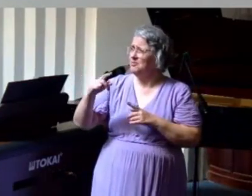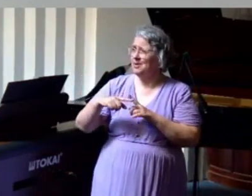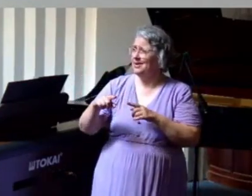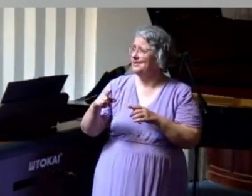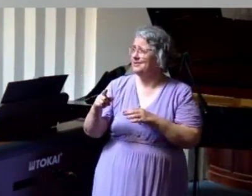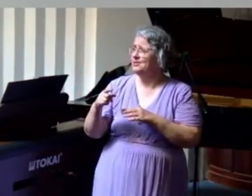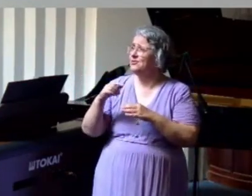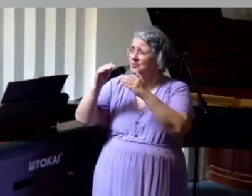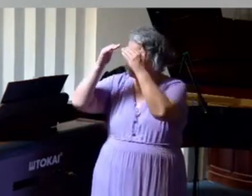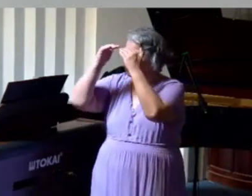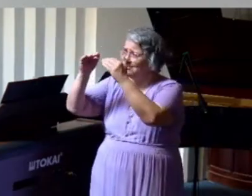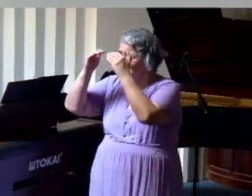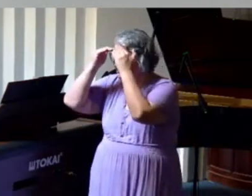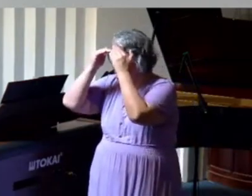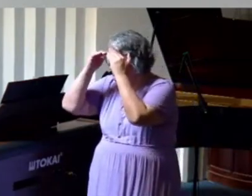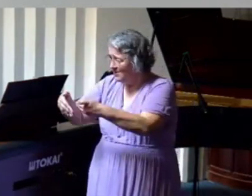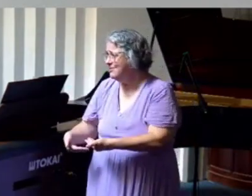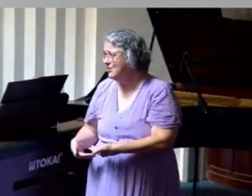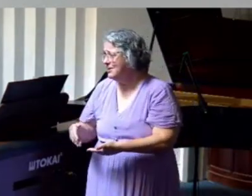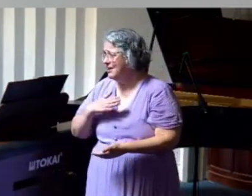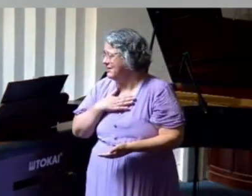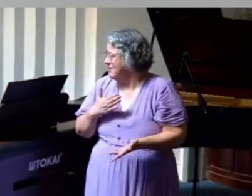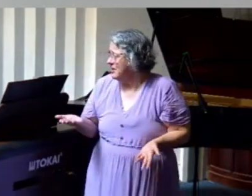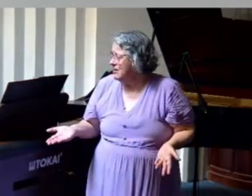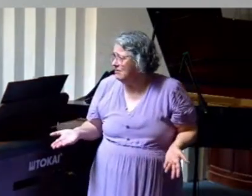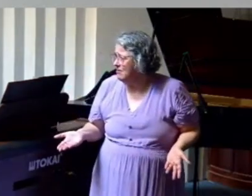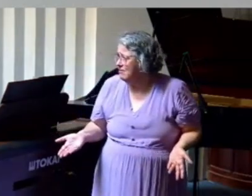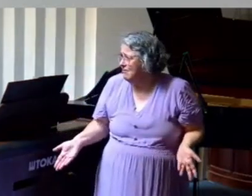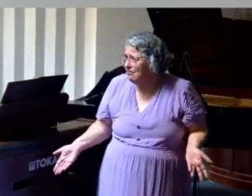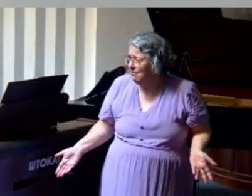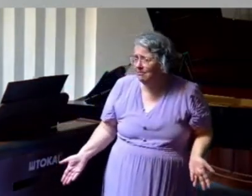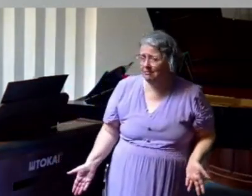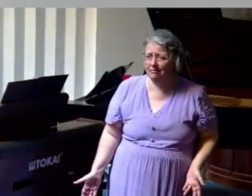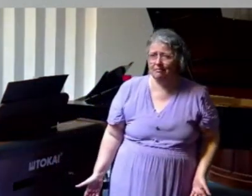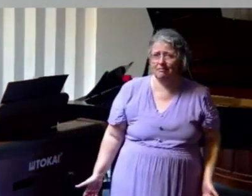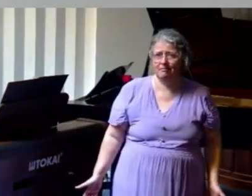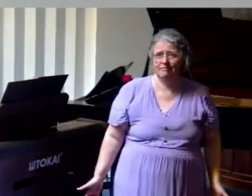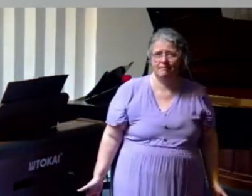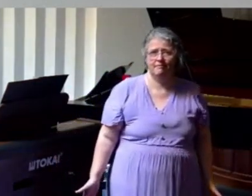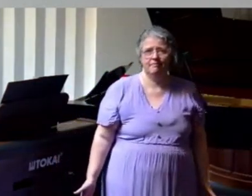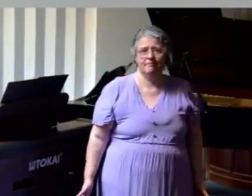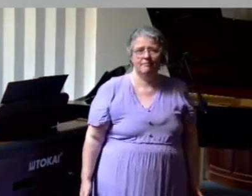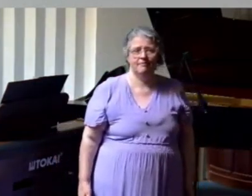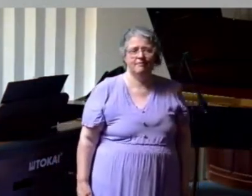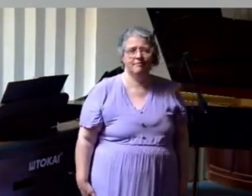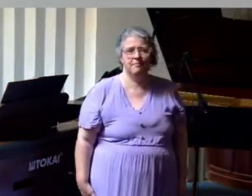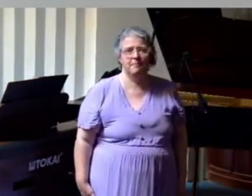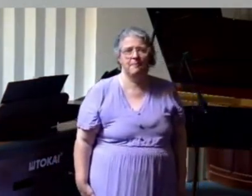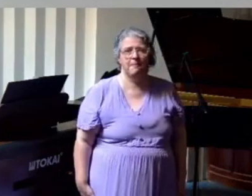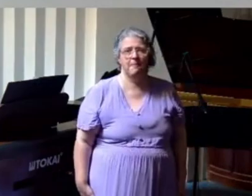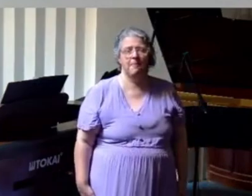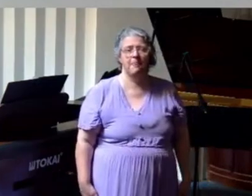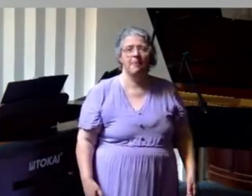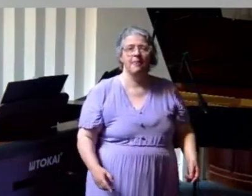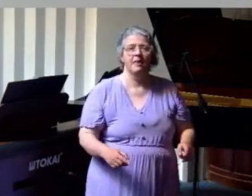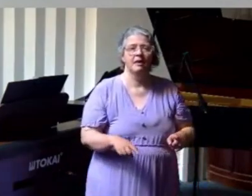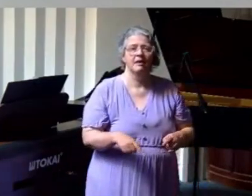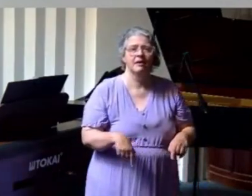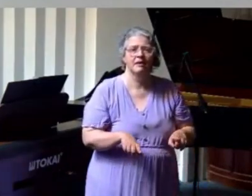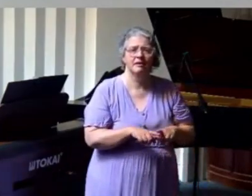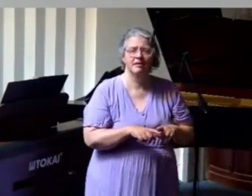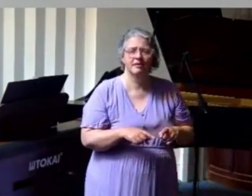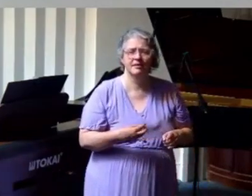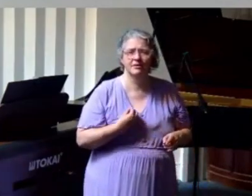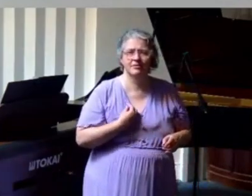para fazer? Nós somos servos. Existe uma serviçalidade natural no cristianismo. Nós servimos a